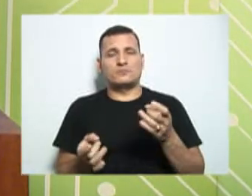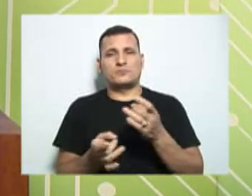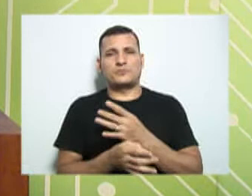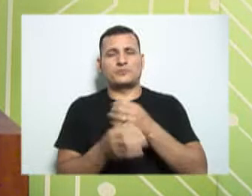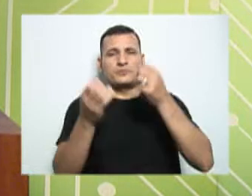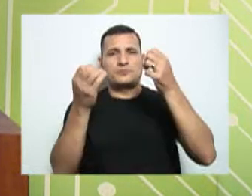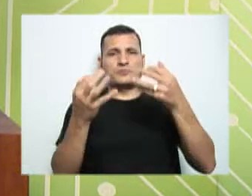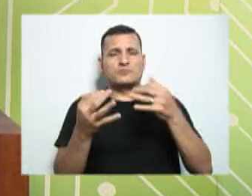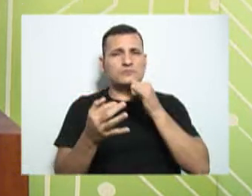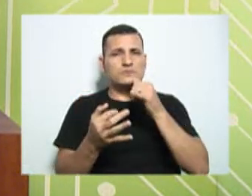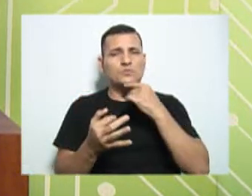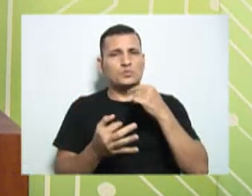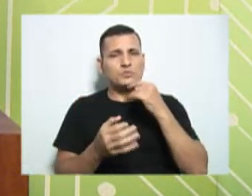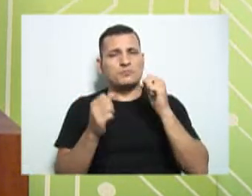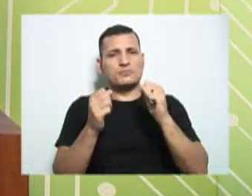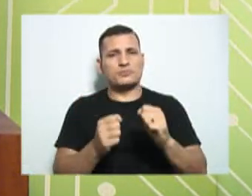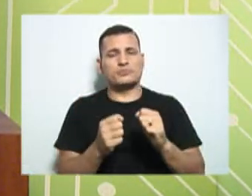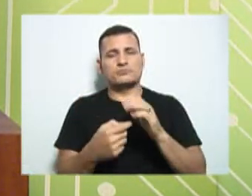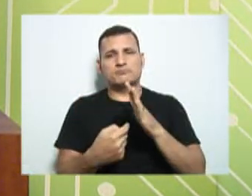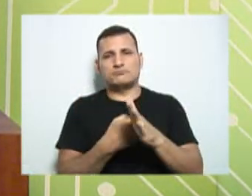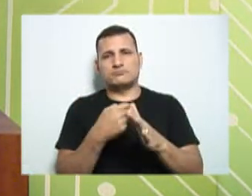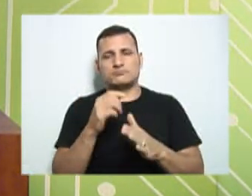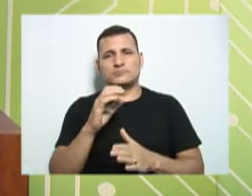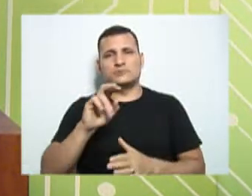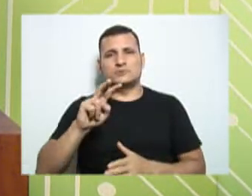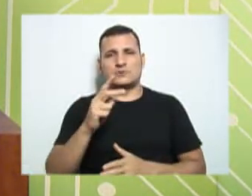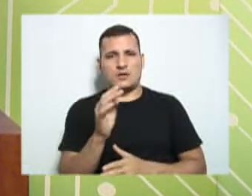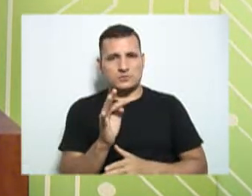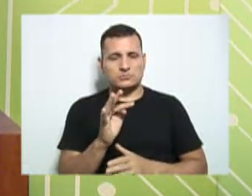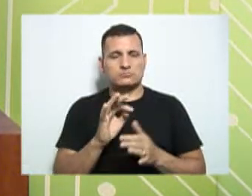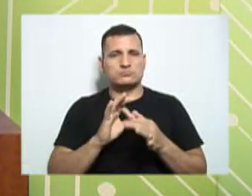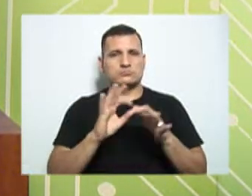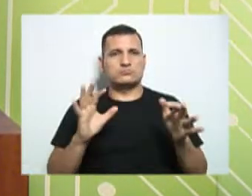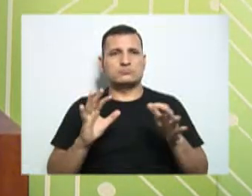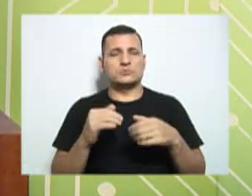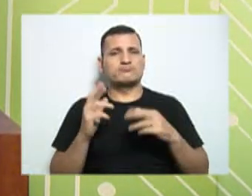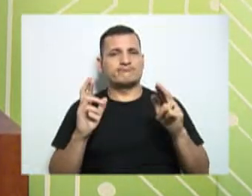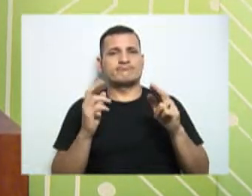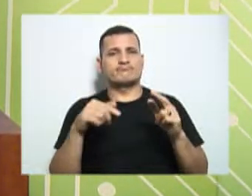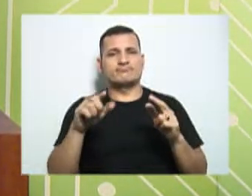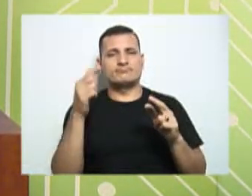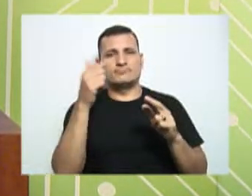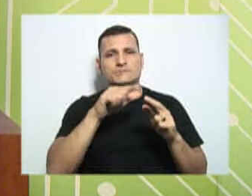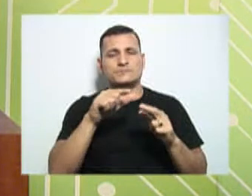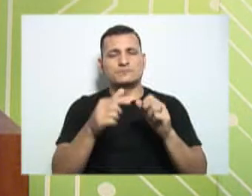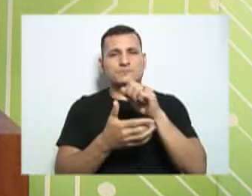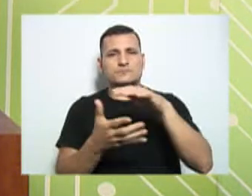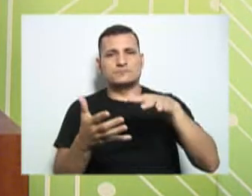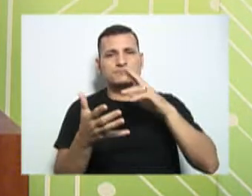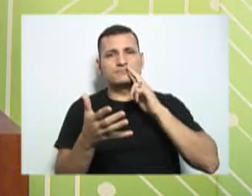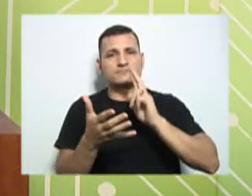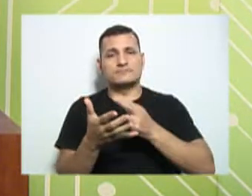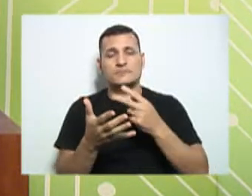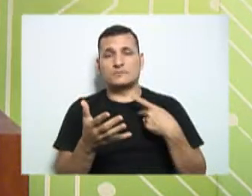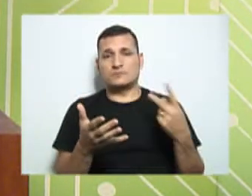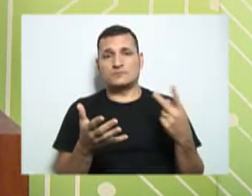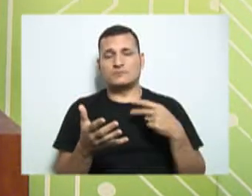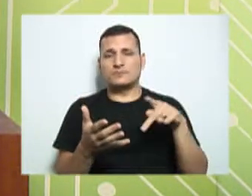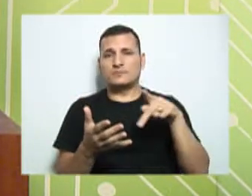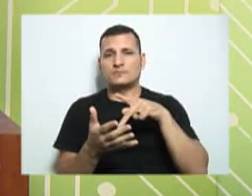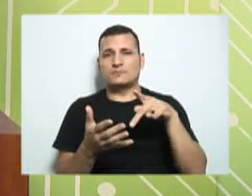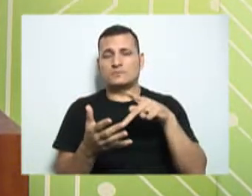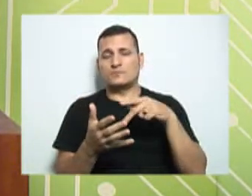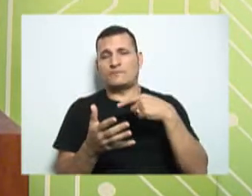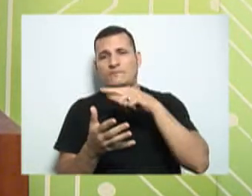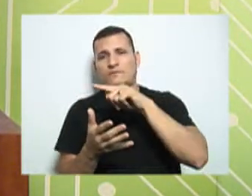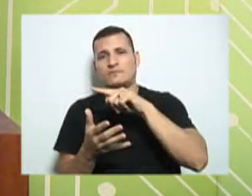com dúvidas, vocês entrem em contato pelo chat. Espero que vocês consigam fazer a atividade de sala. Eu e a professora Fernanda